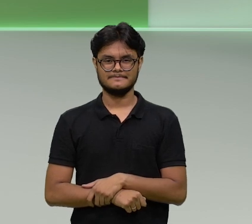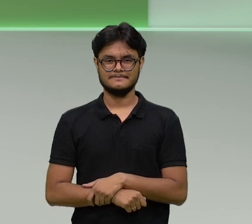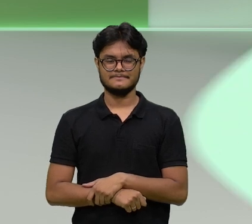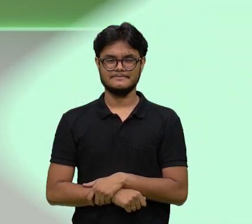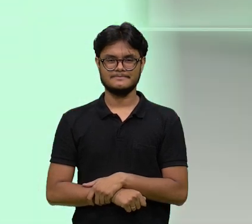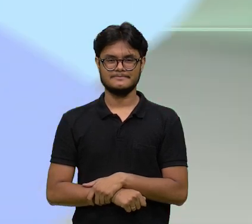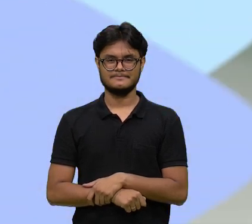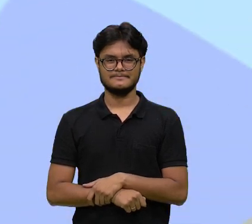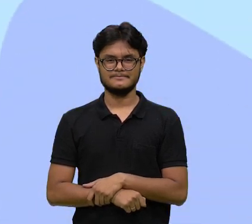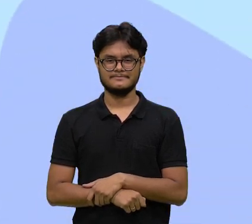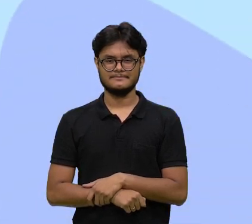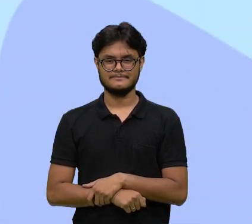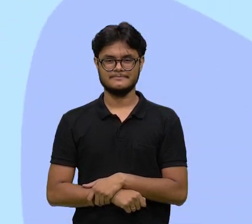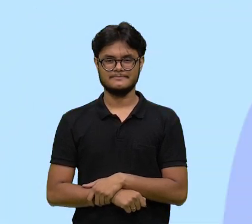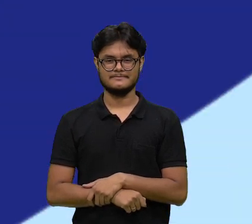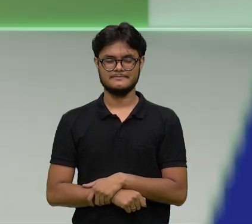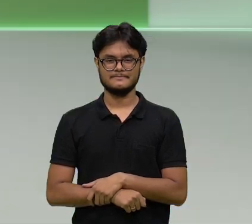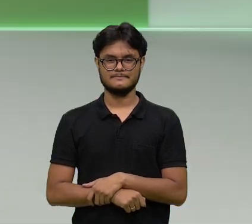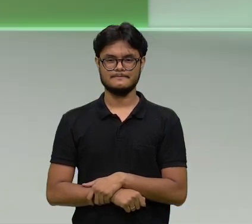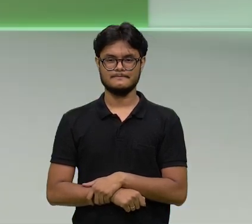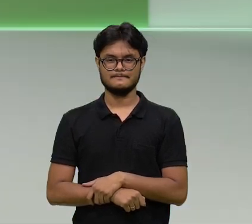aí para mim. Fala.